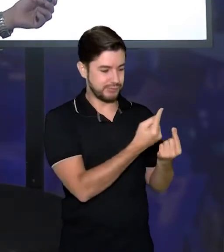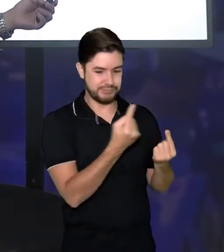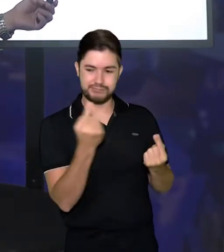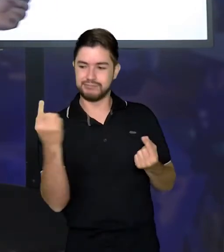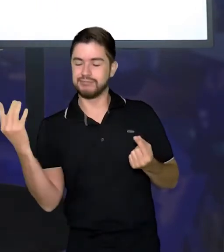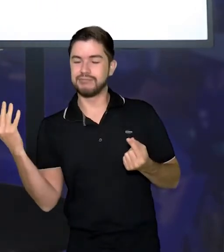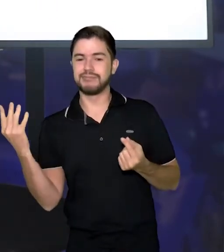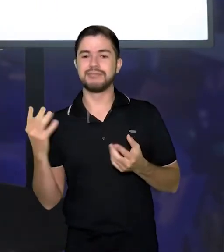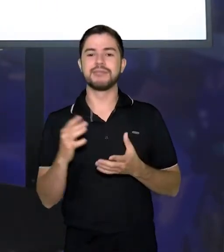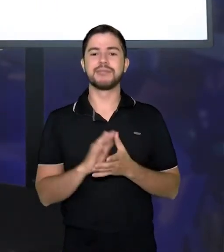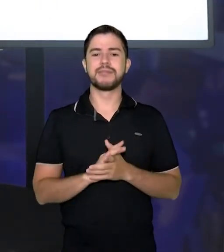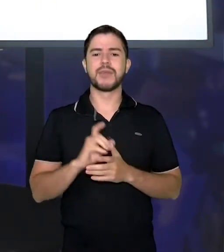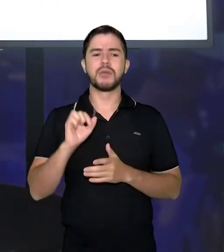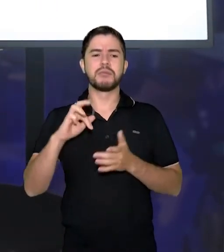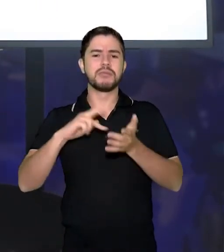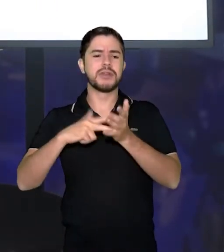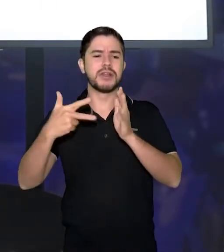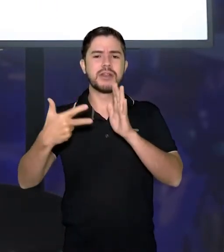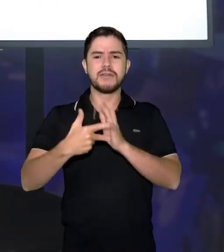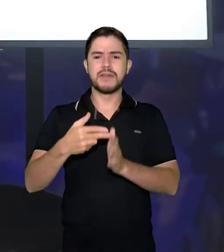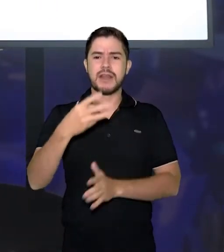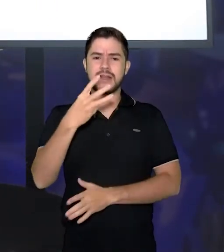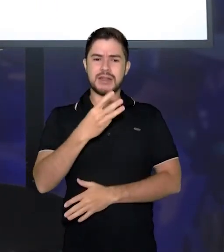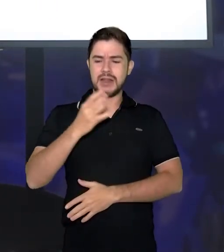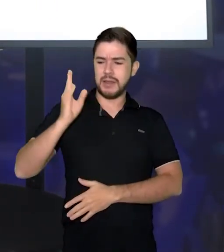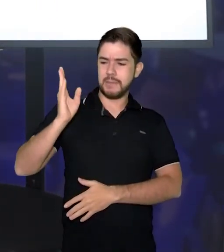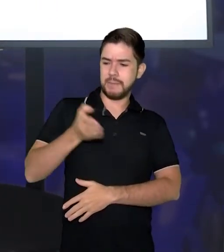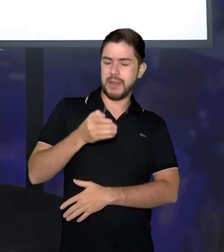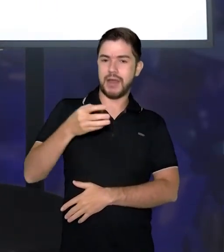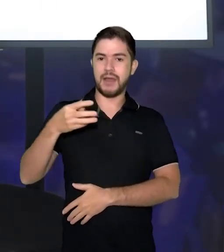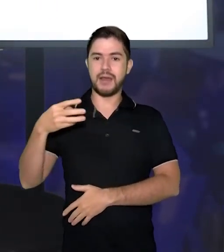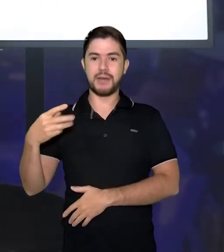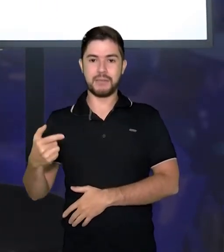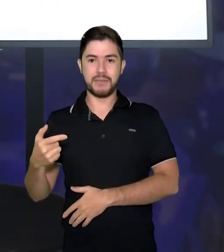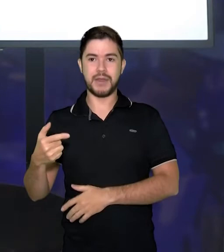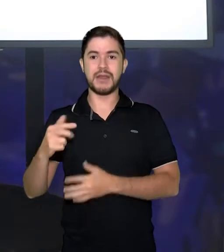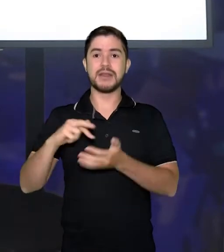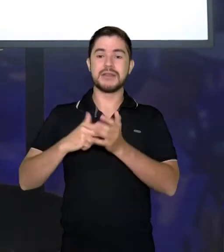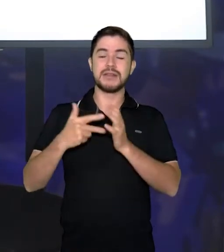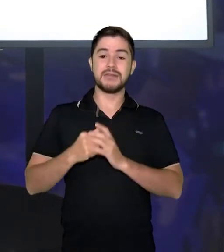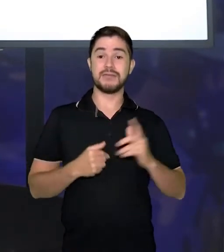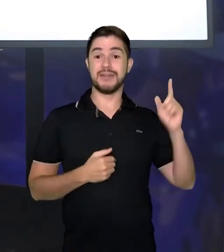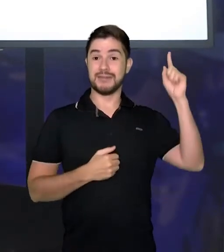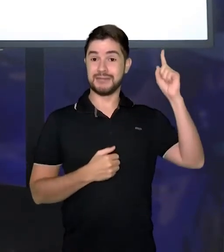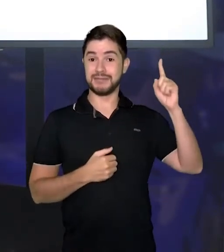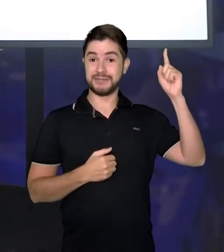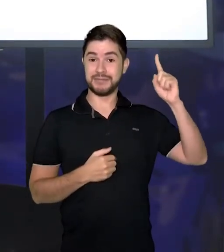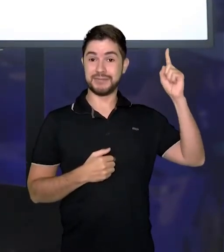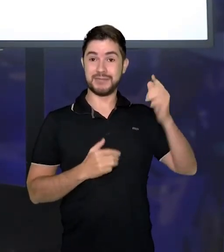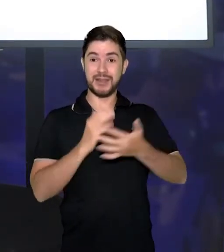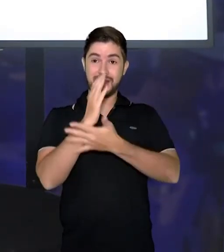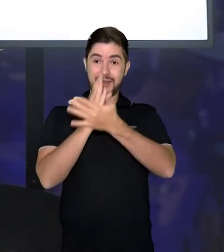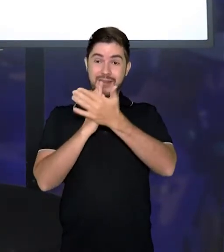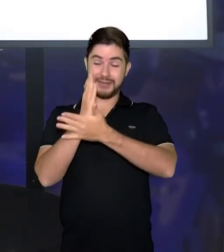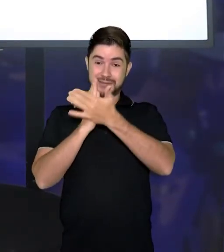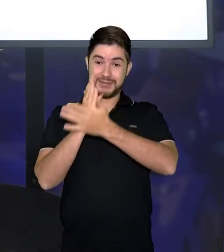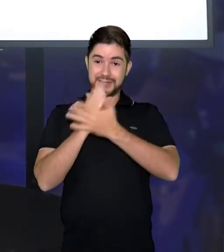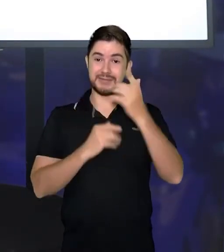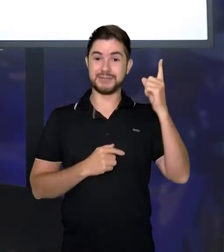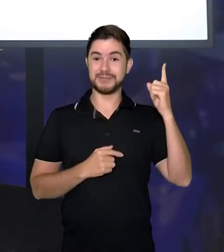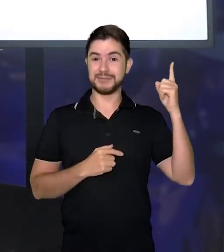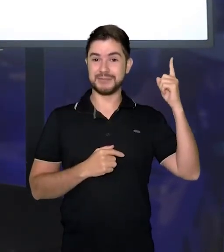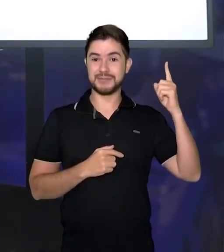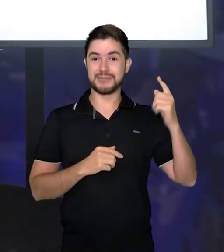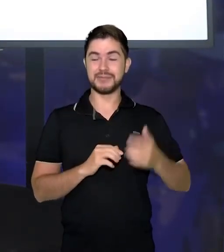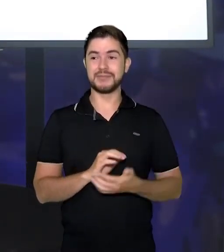3 meios em forma de decimal? 3 meios é um inteiro mais a metade.